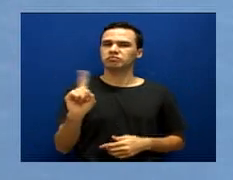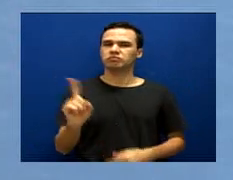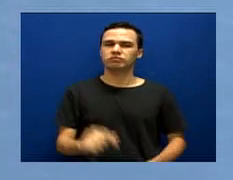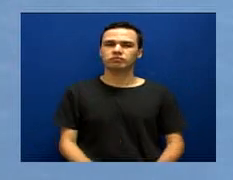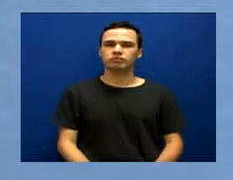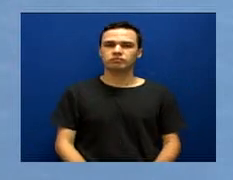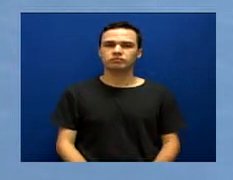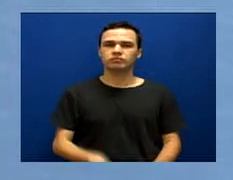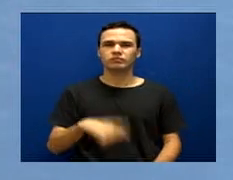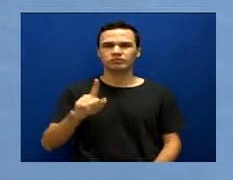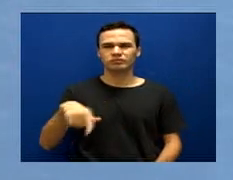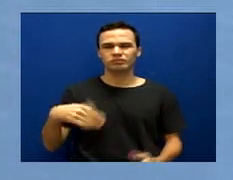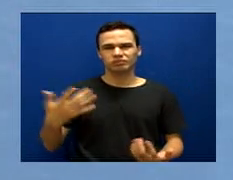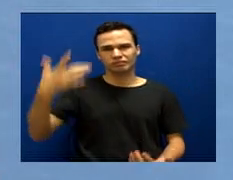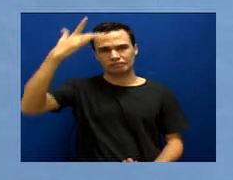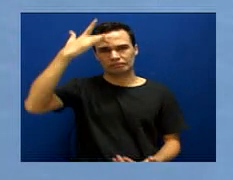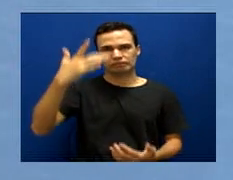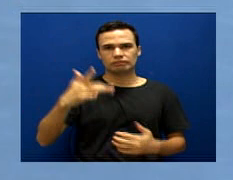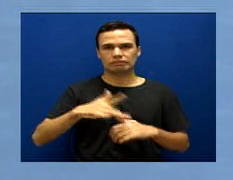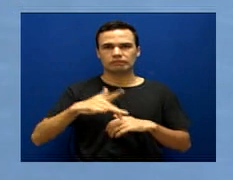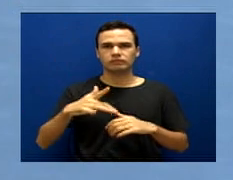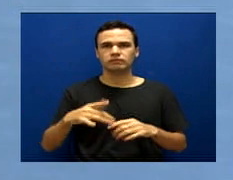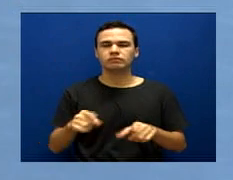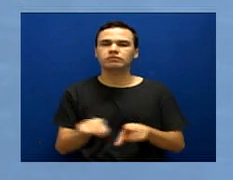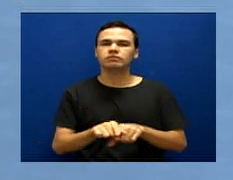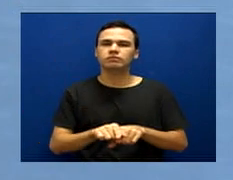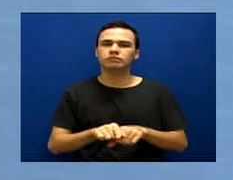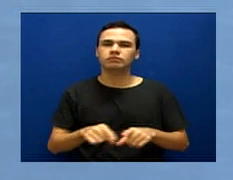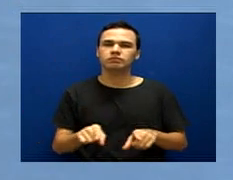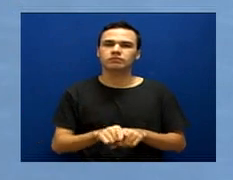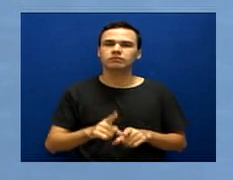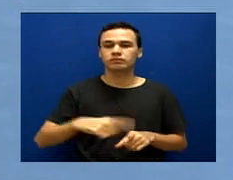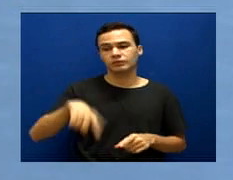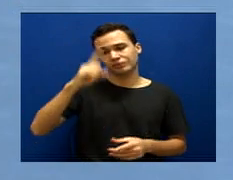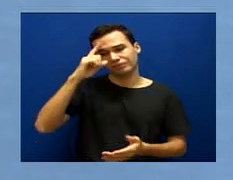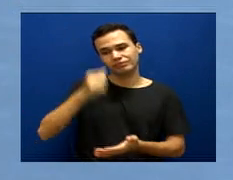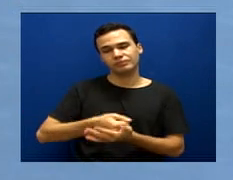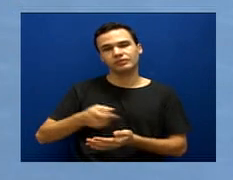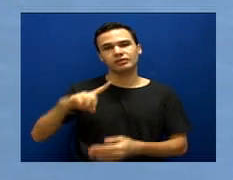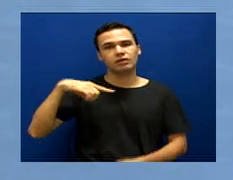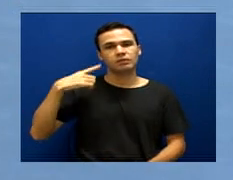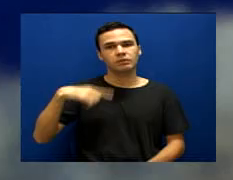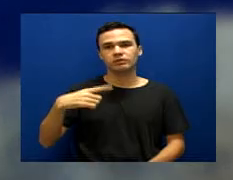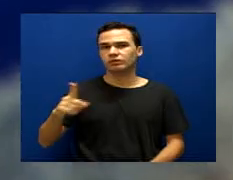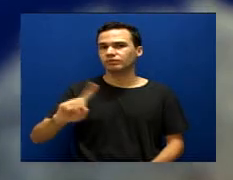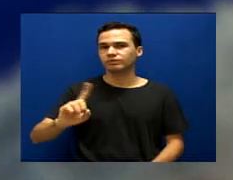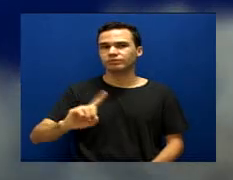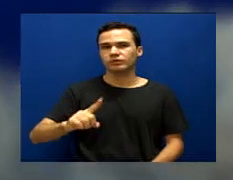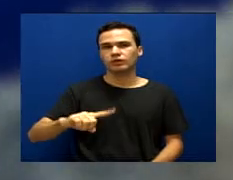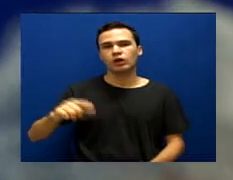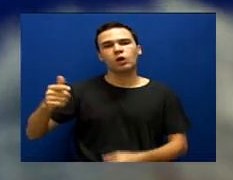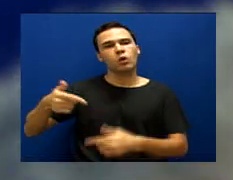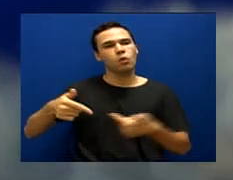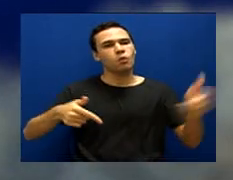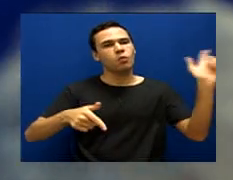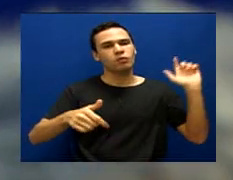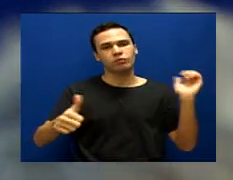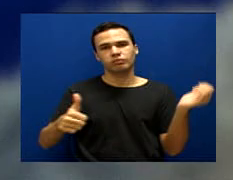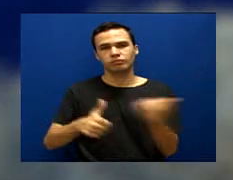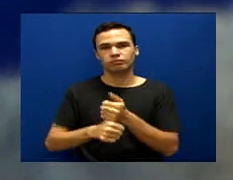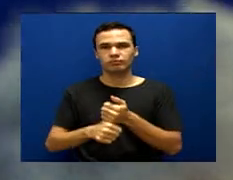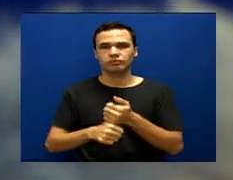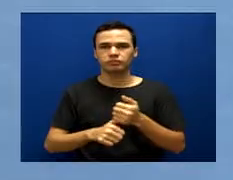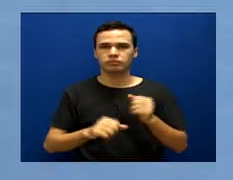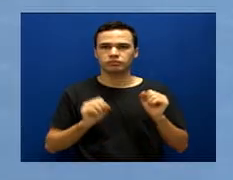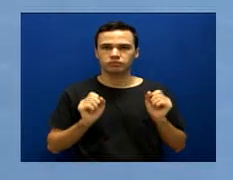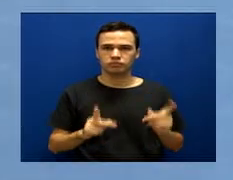isso, né? É uma coisa absurda. Enfim. Né? O negócio é não votar nesses caras no futuro, que a gente fique atento a não votar nesses indivíduos aí, tá